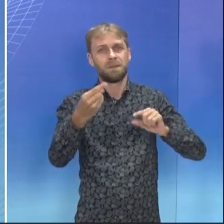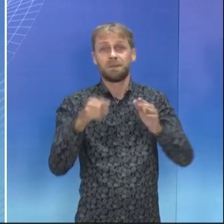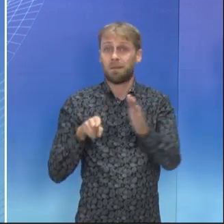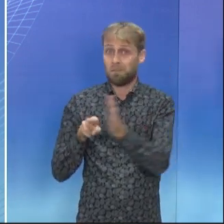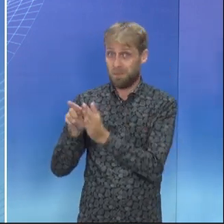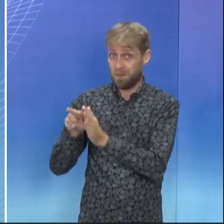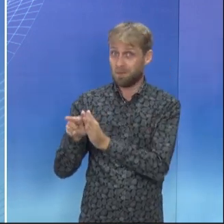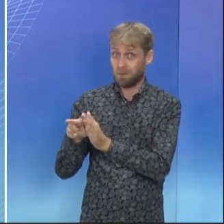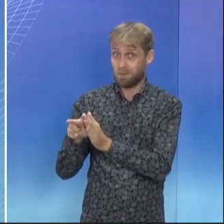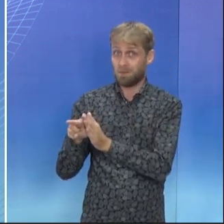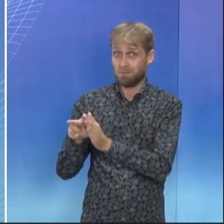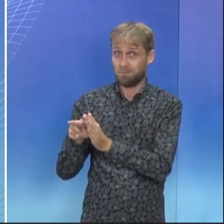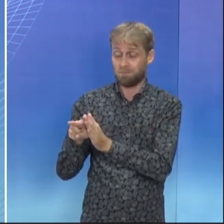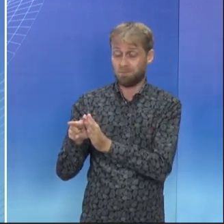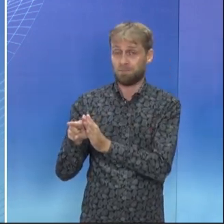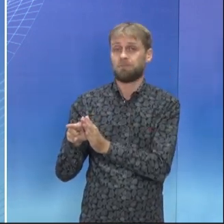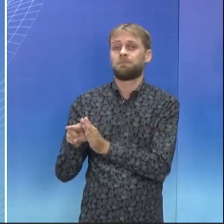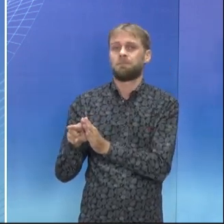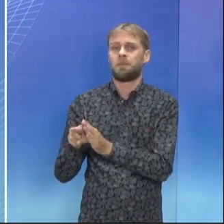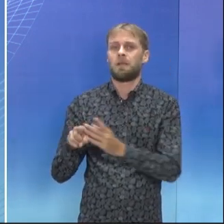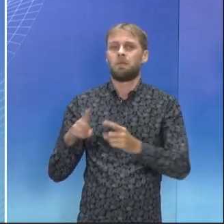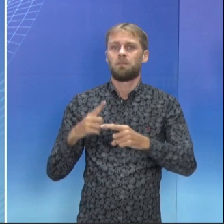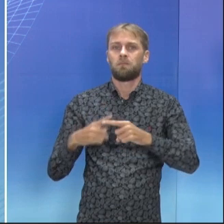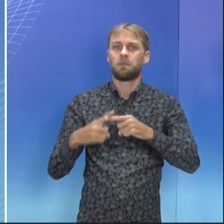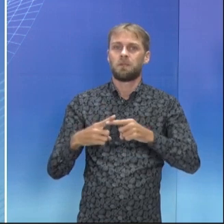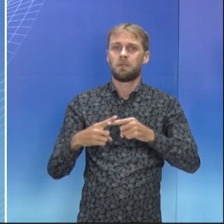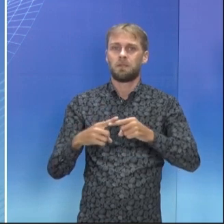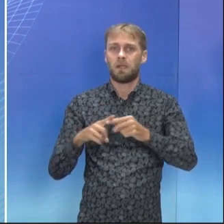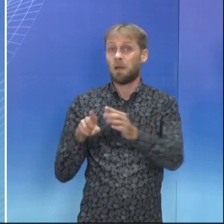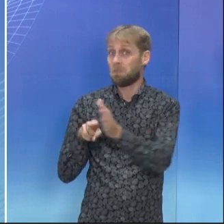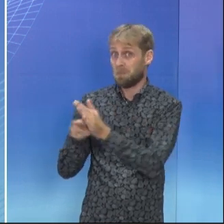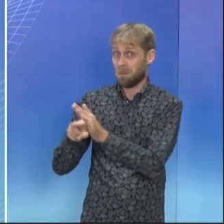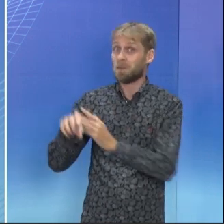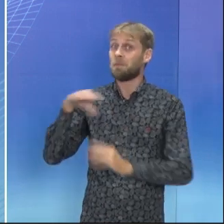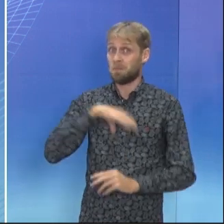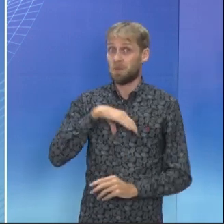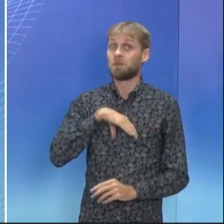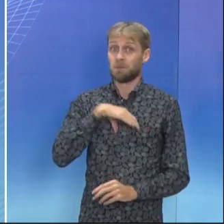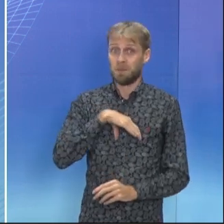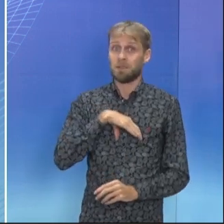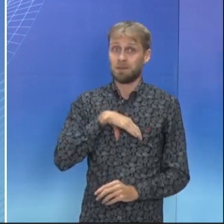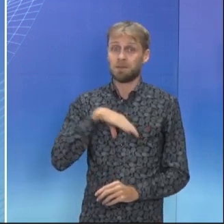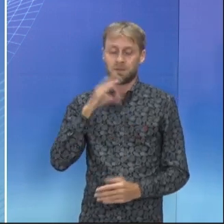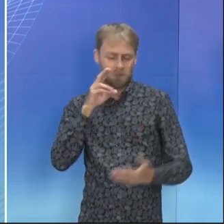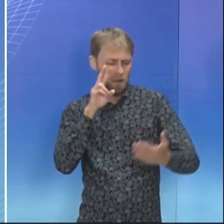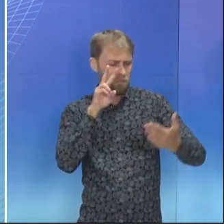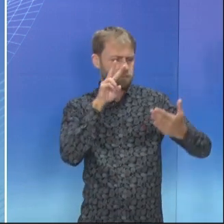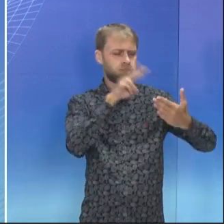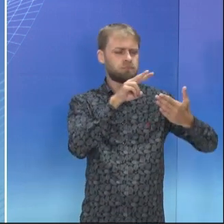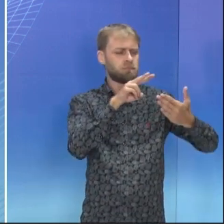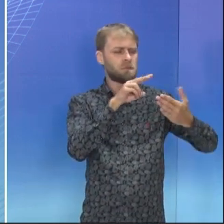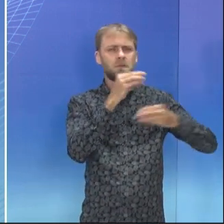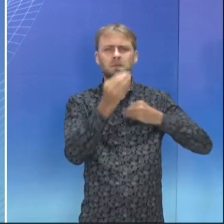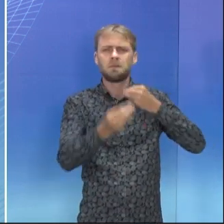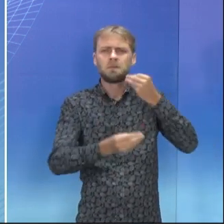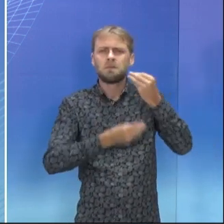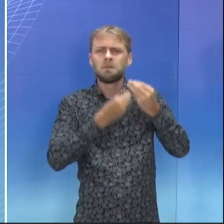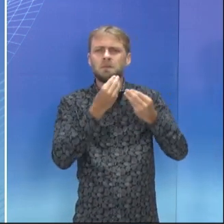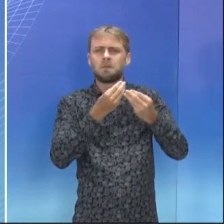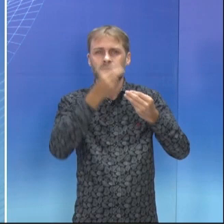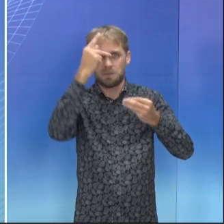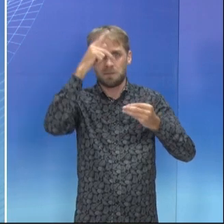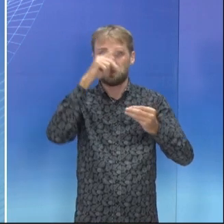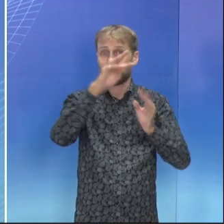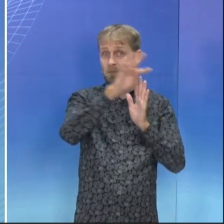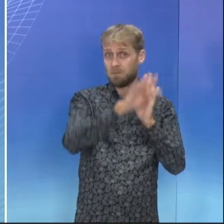o enunciado, ele é composto de... é escrito em português, né? Então, aí você já vai ver qual é o